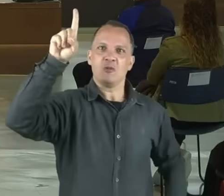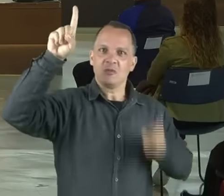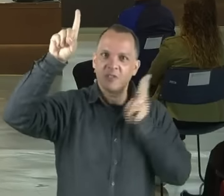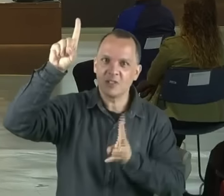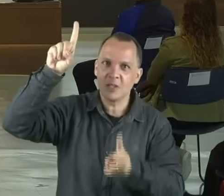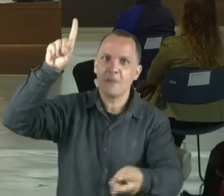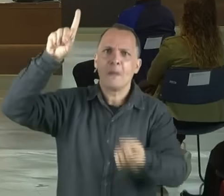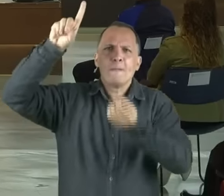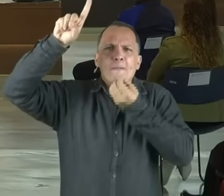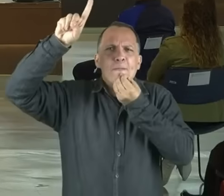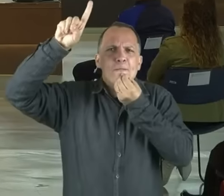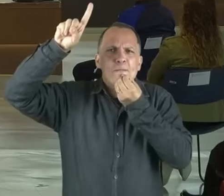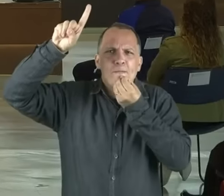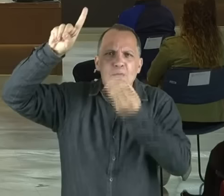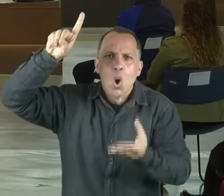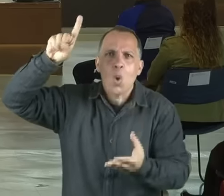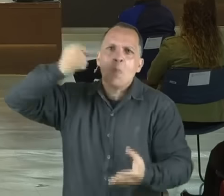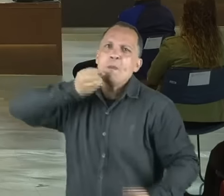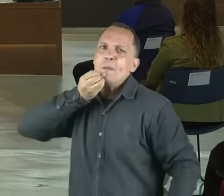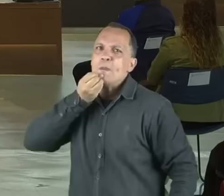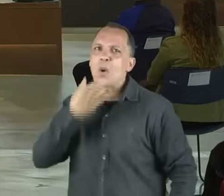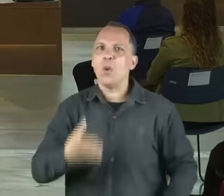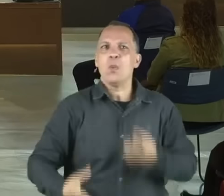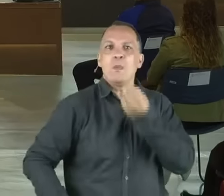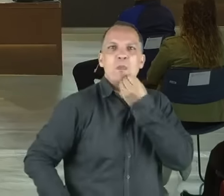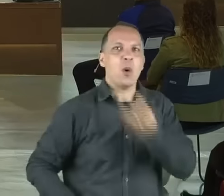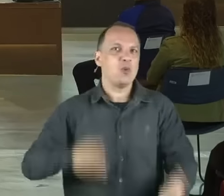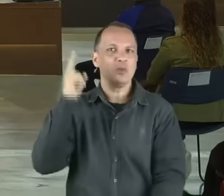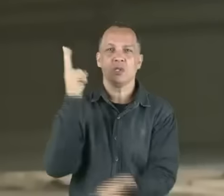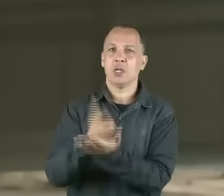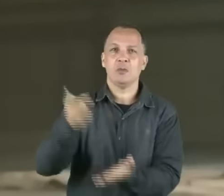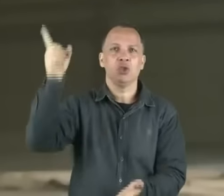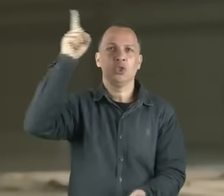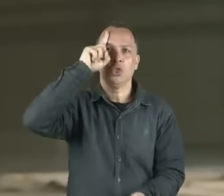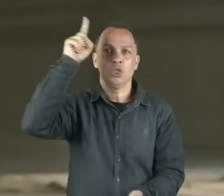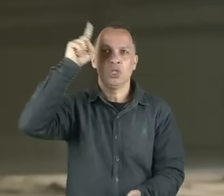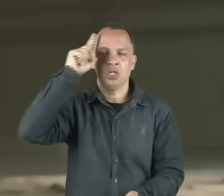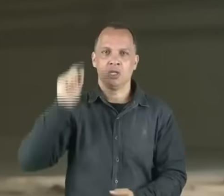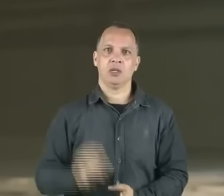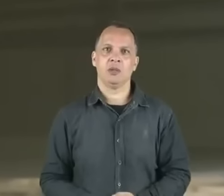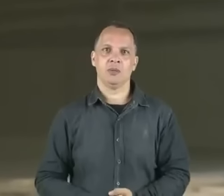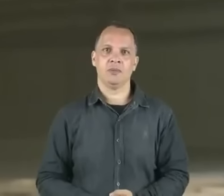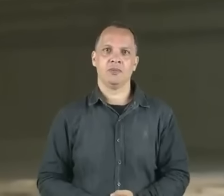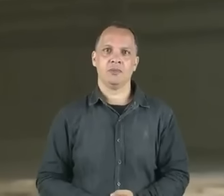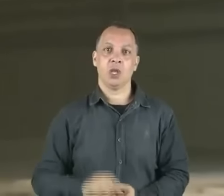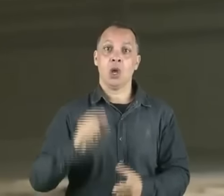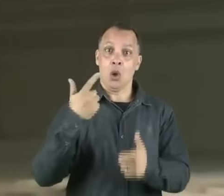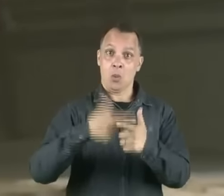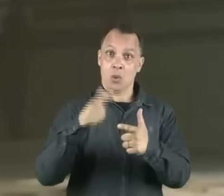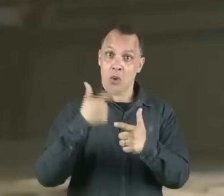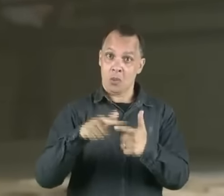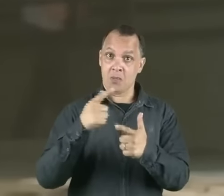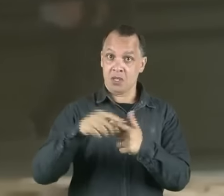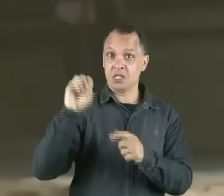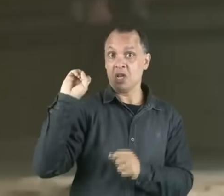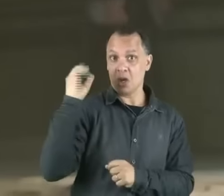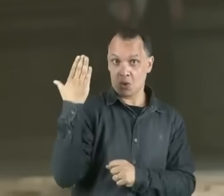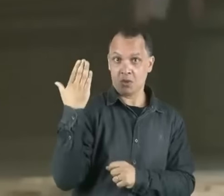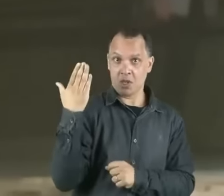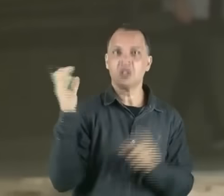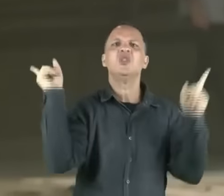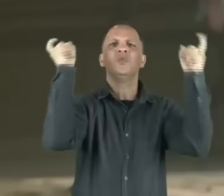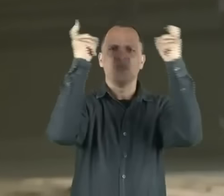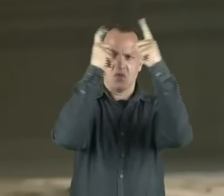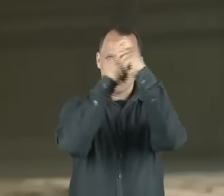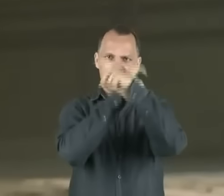sendo Deus tem dias que a vida diz não para nós ah e tem dias inclusive que no